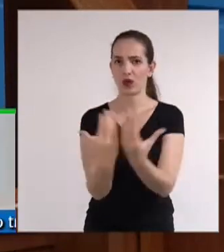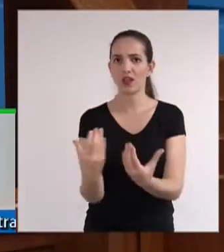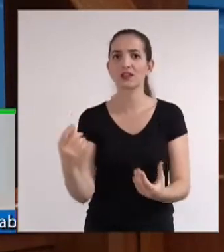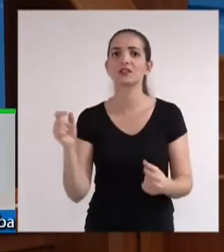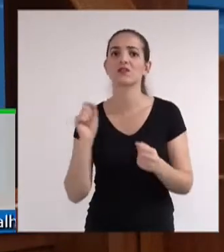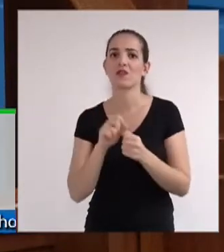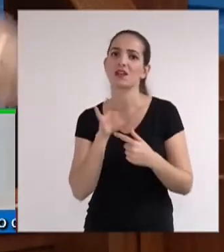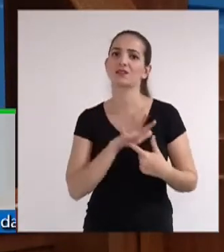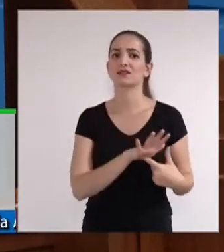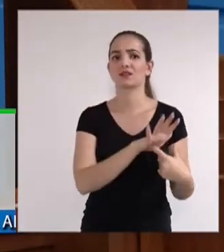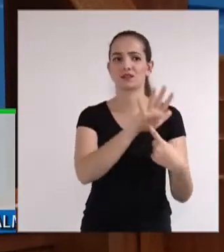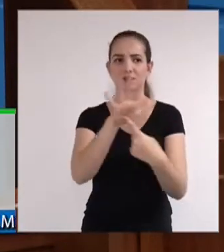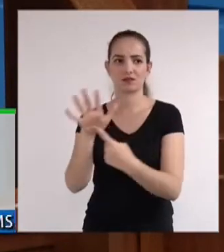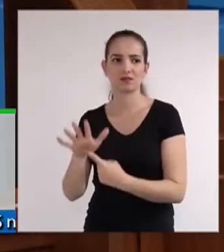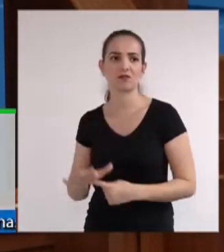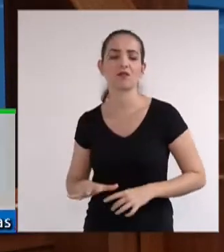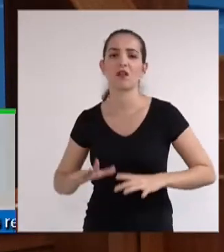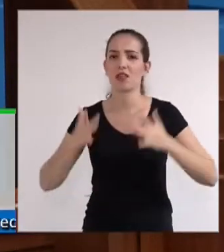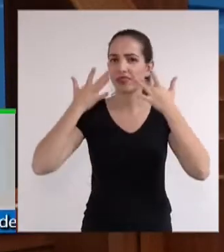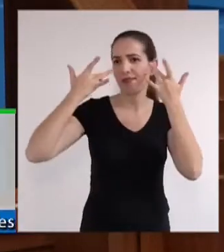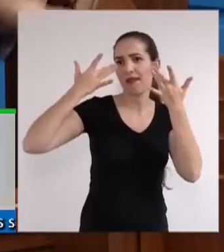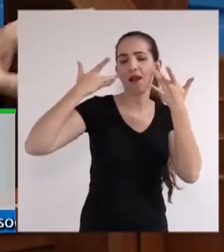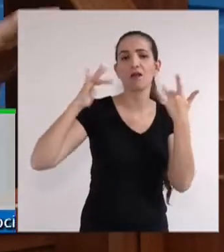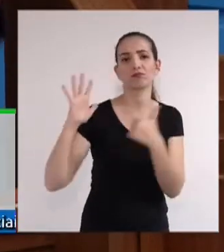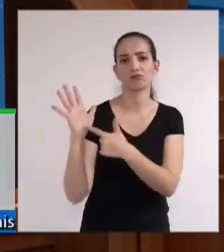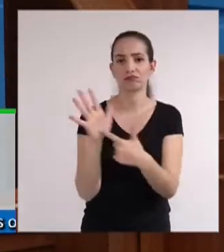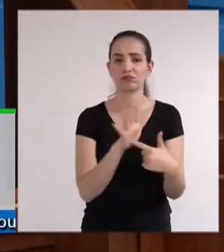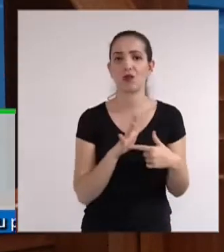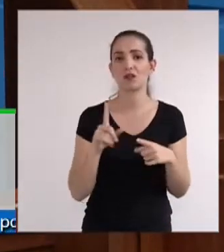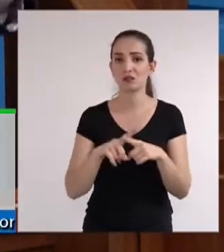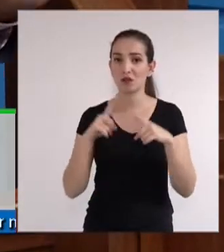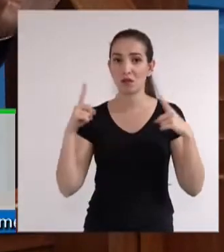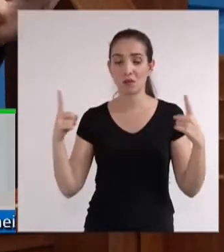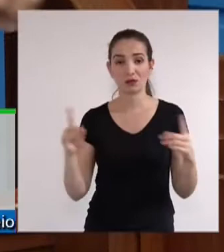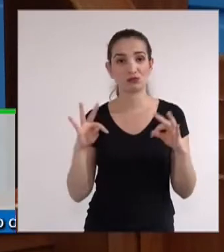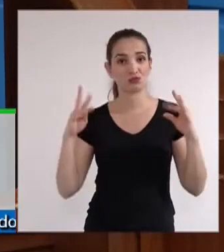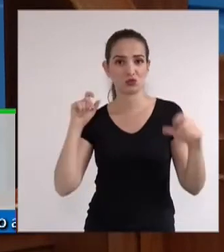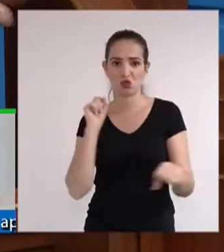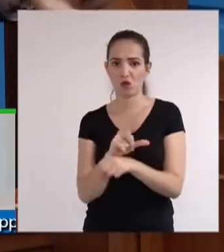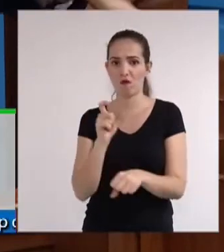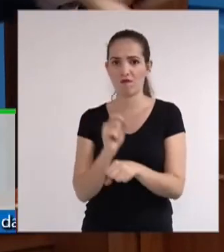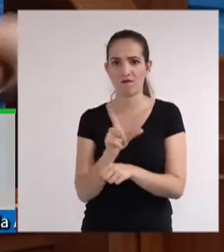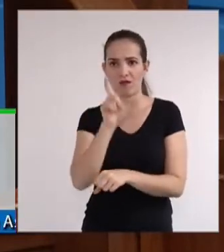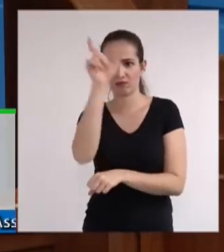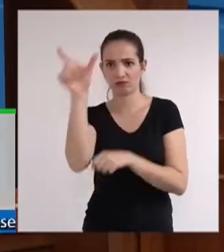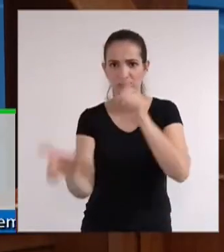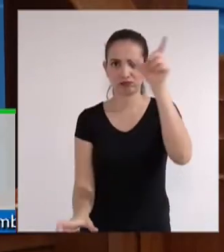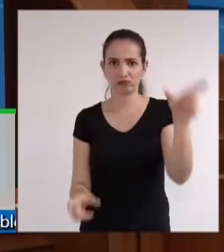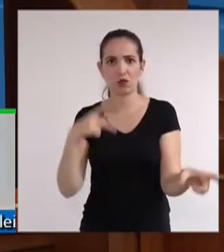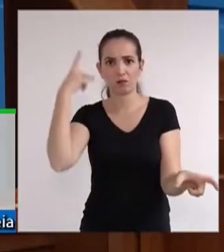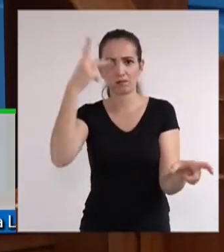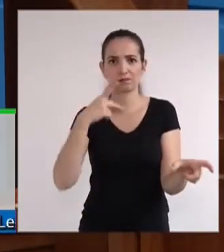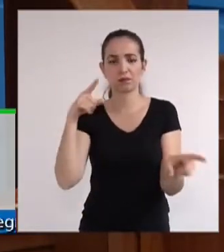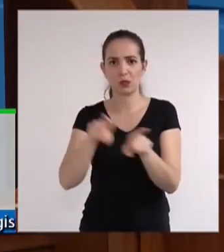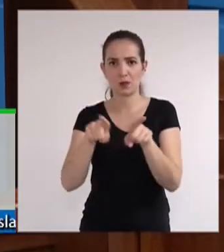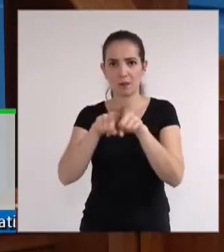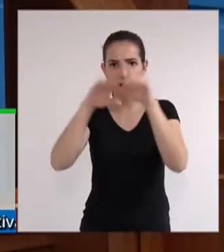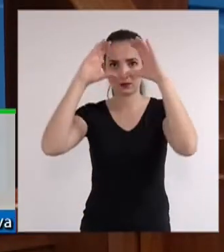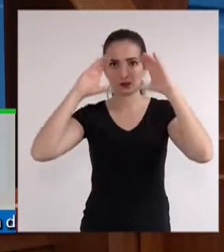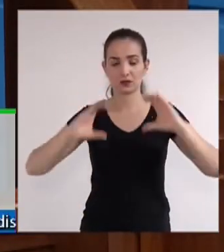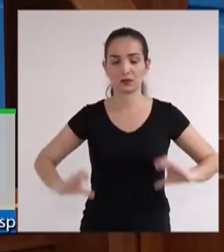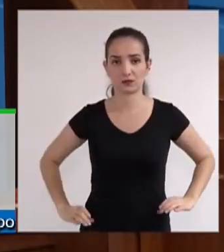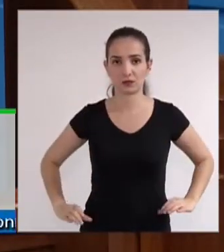fazem exibições, espetáculos, e todas as medidas são contra os senhores, políticos e